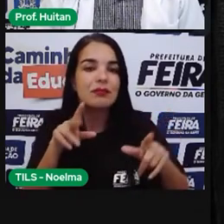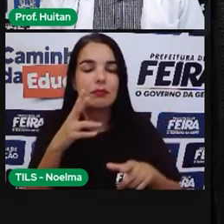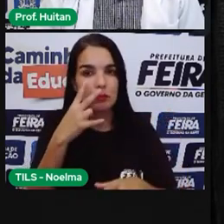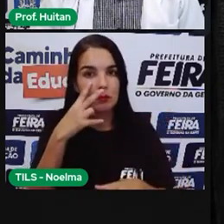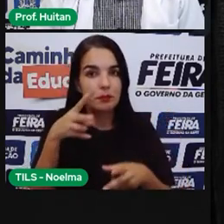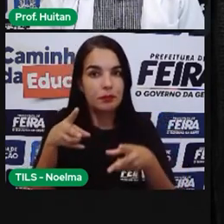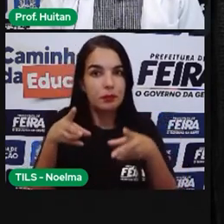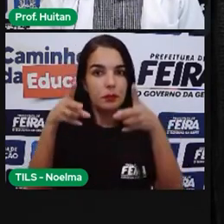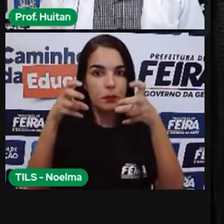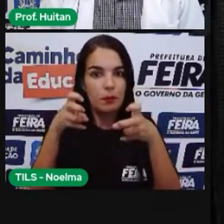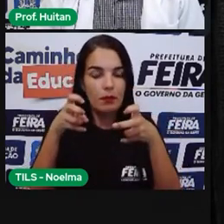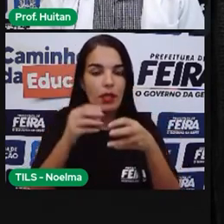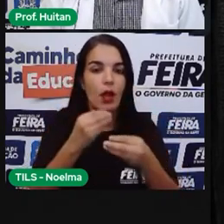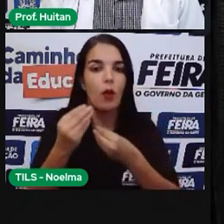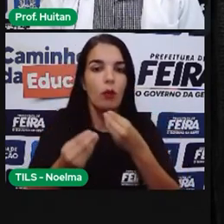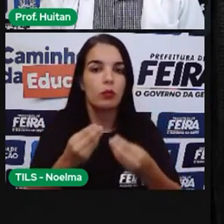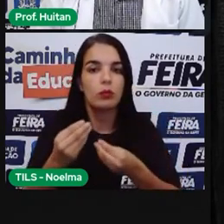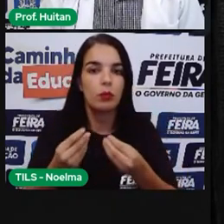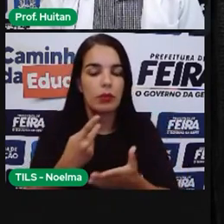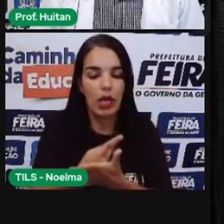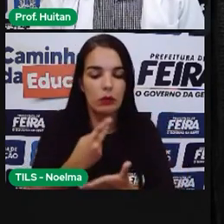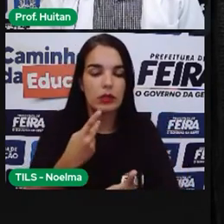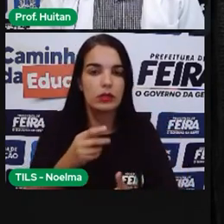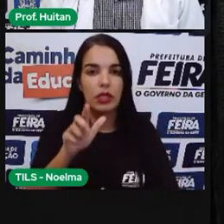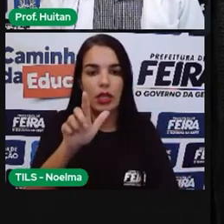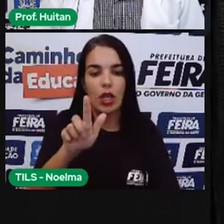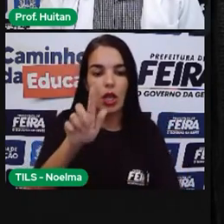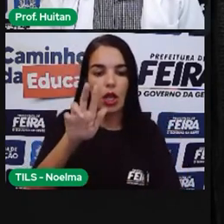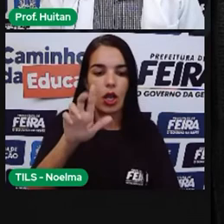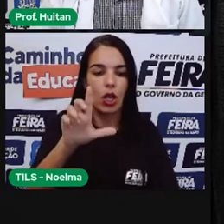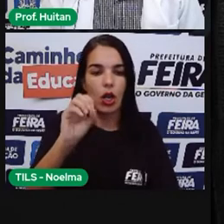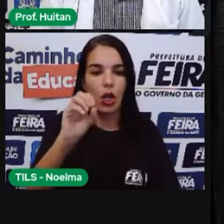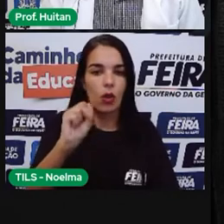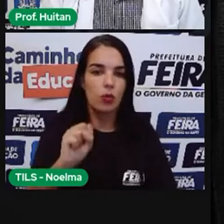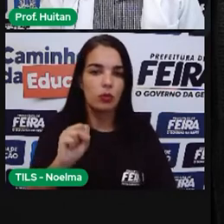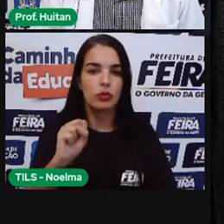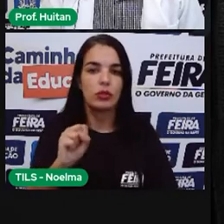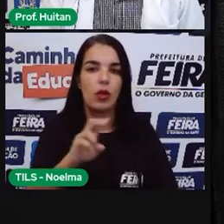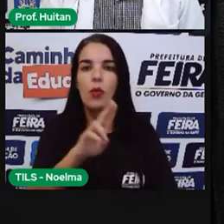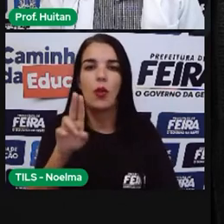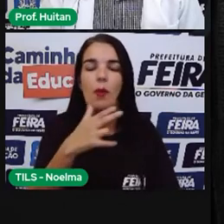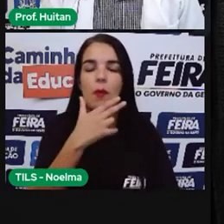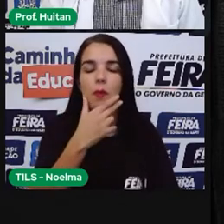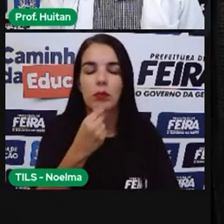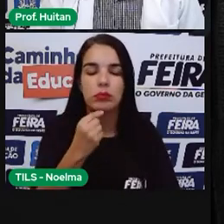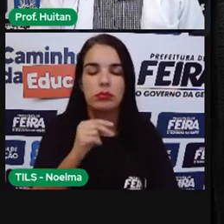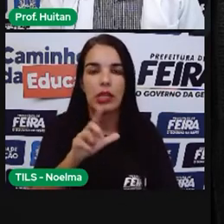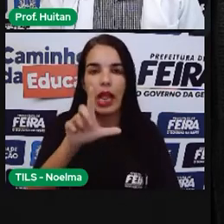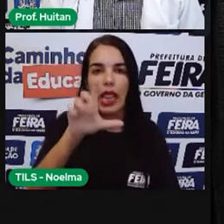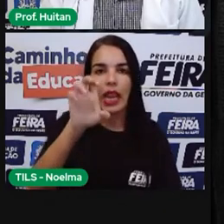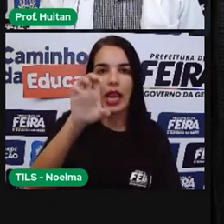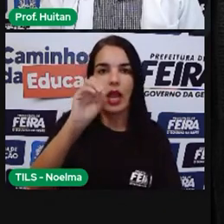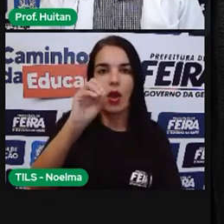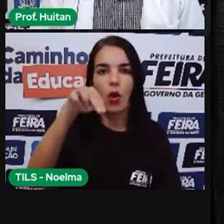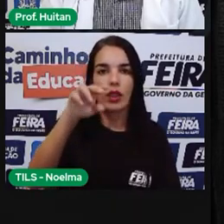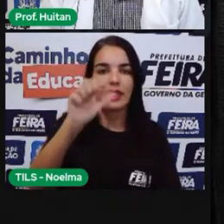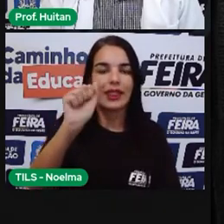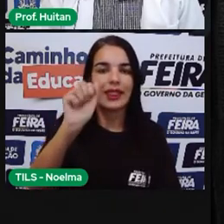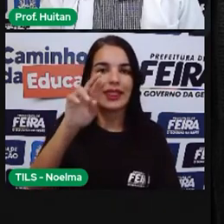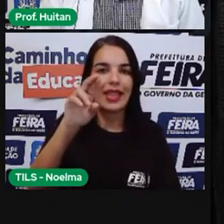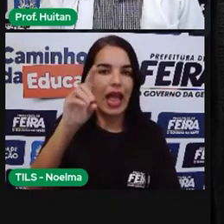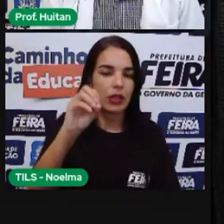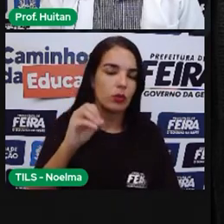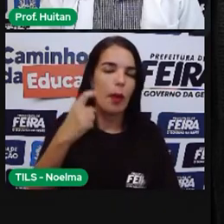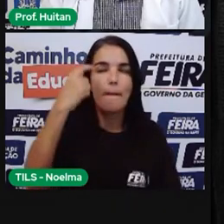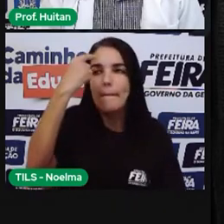não é? De um estilo musical chamado blues. A música muito conhecida de Leandro e Leonardo, Pense em Mim, que é uma